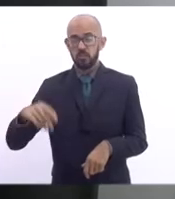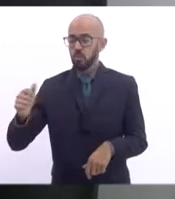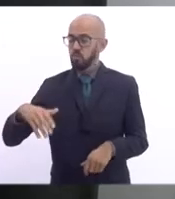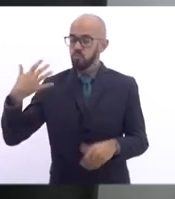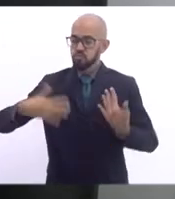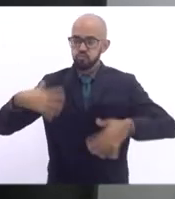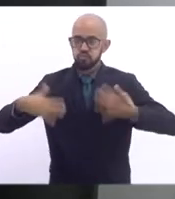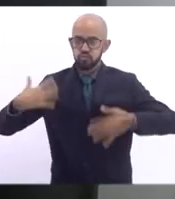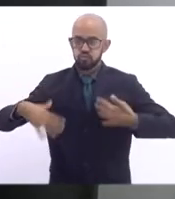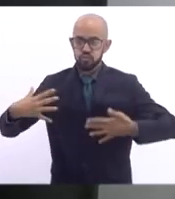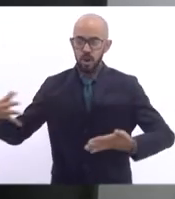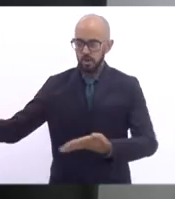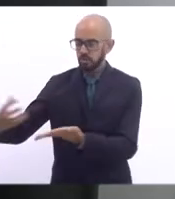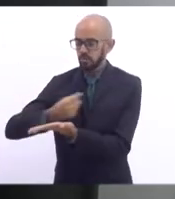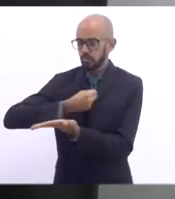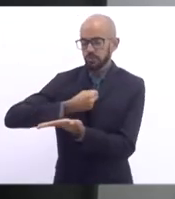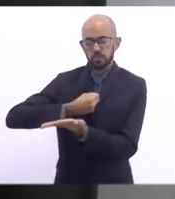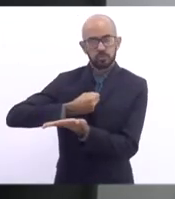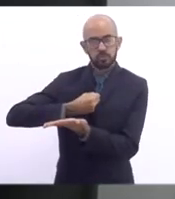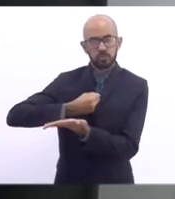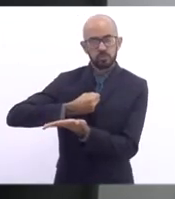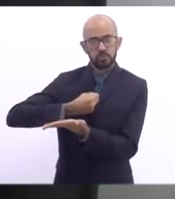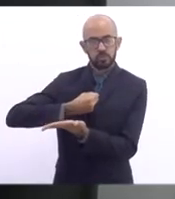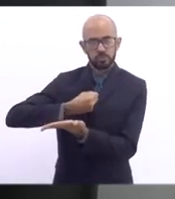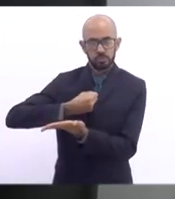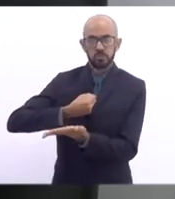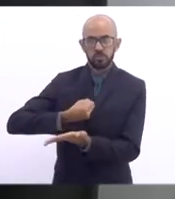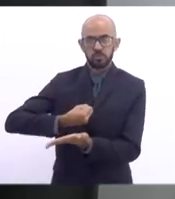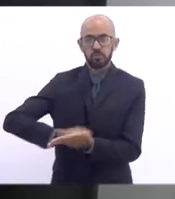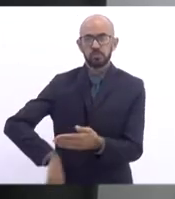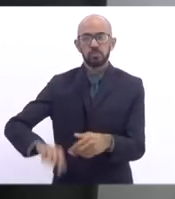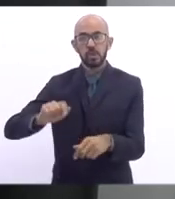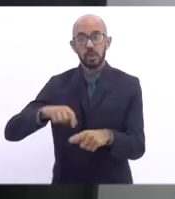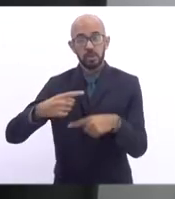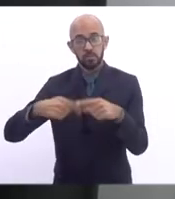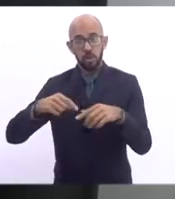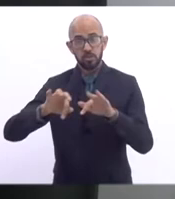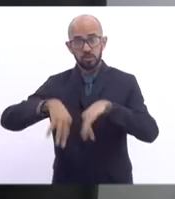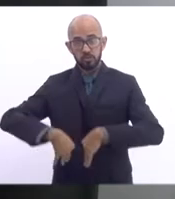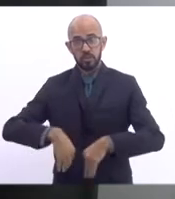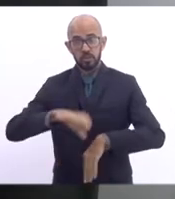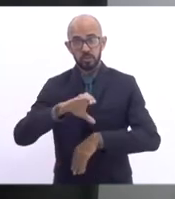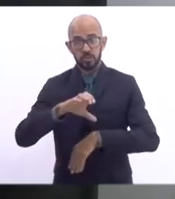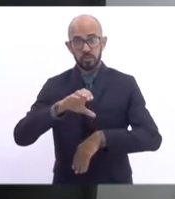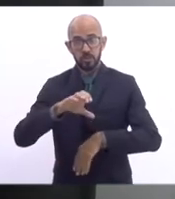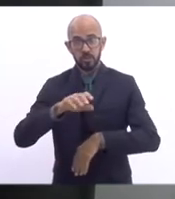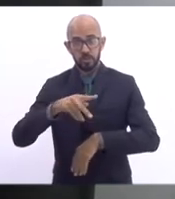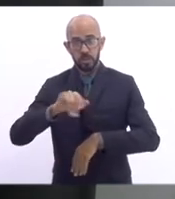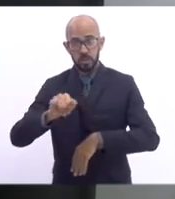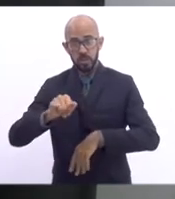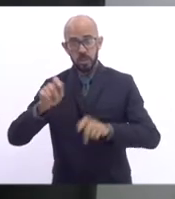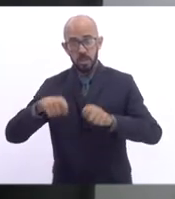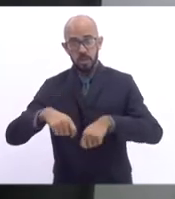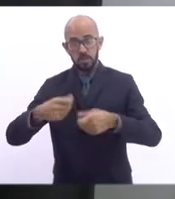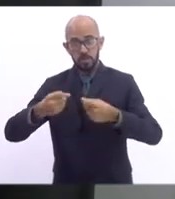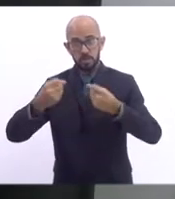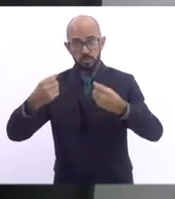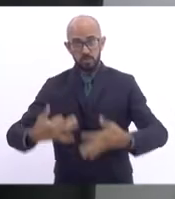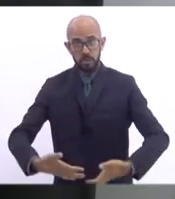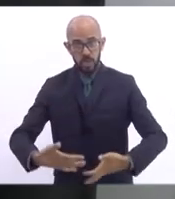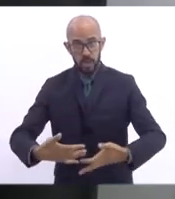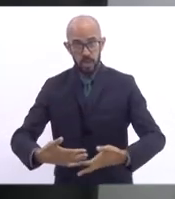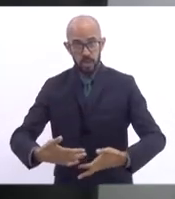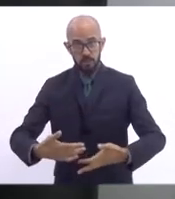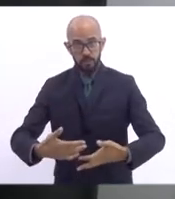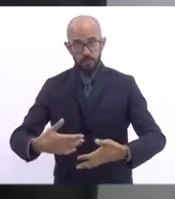para que a gente tenha algum encerrar CPI condição dizer do jeito que está colocado com encerramento